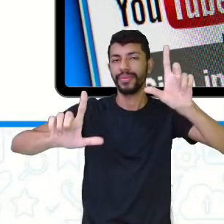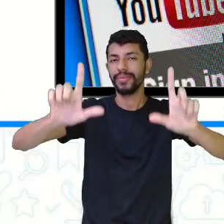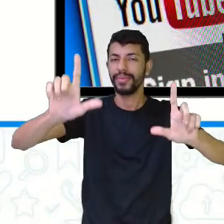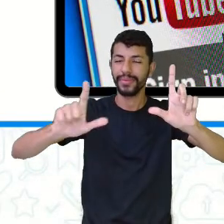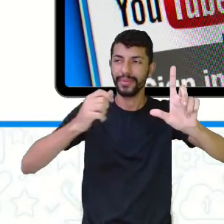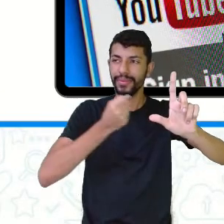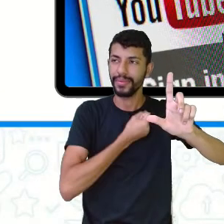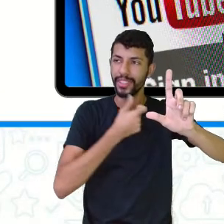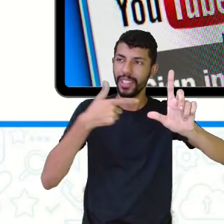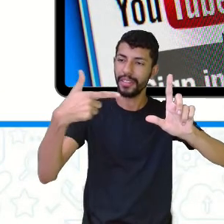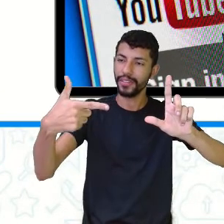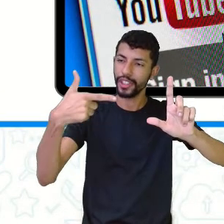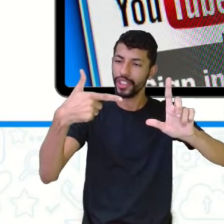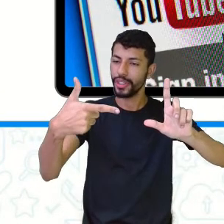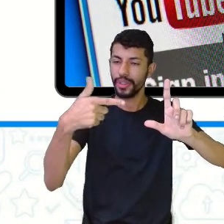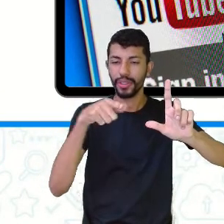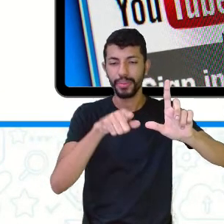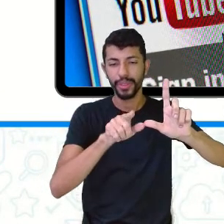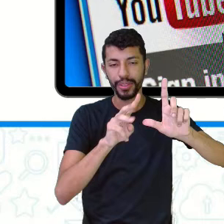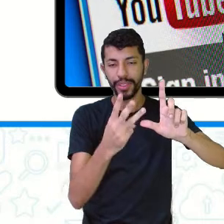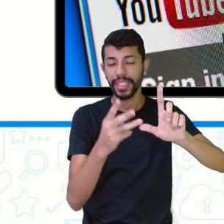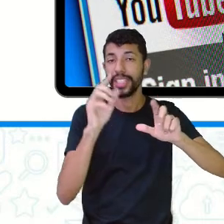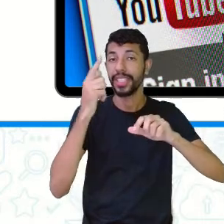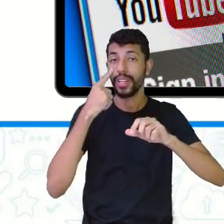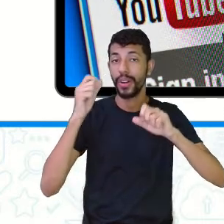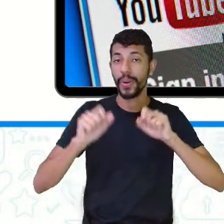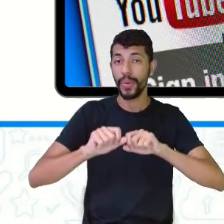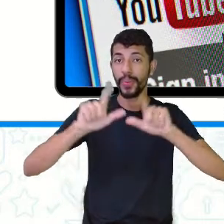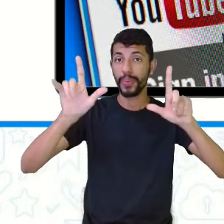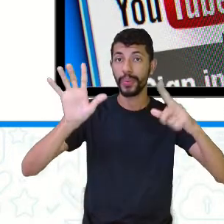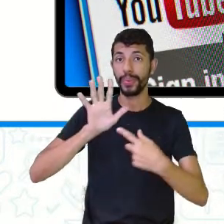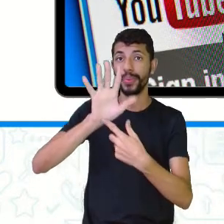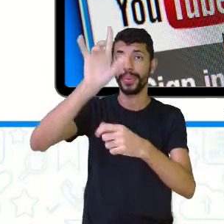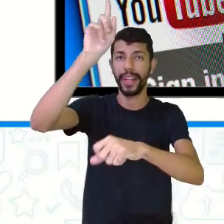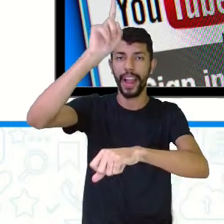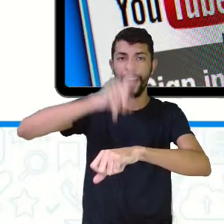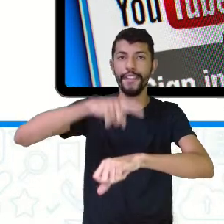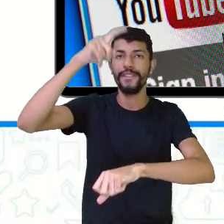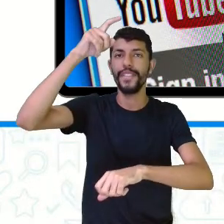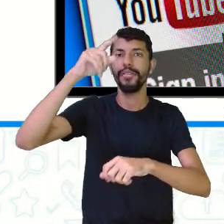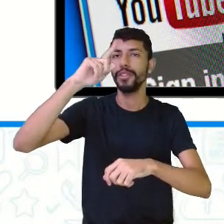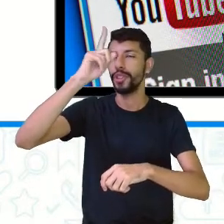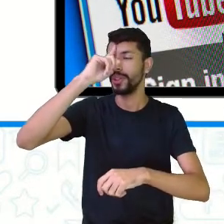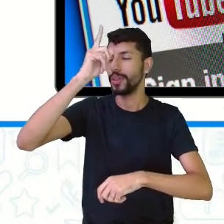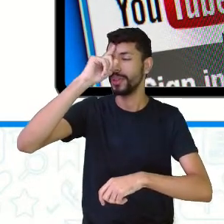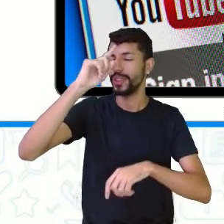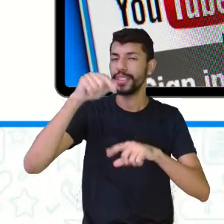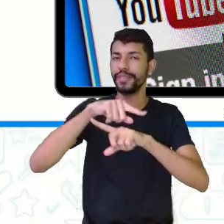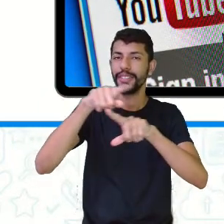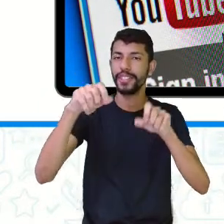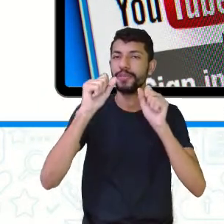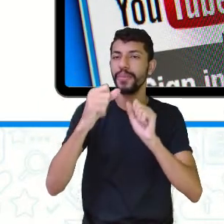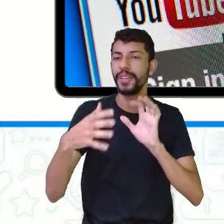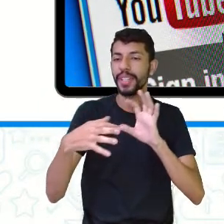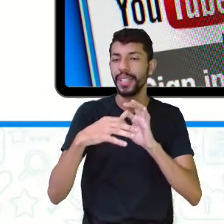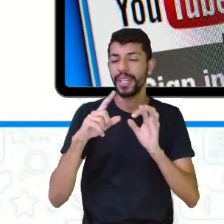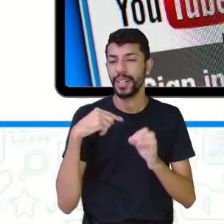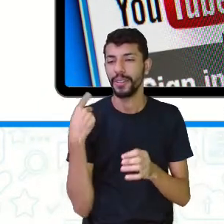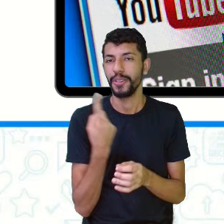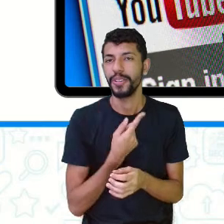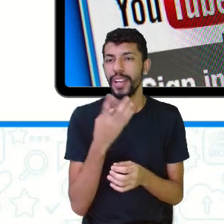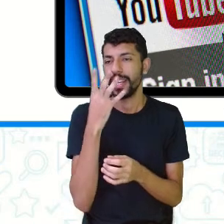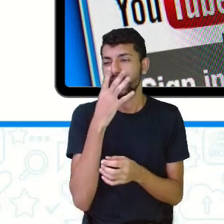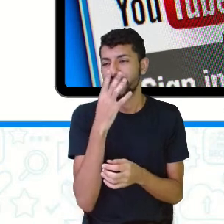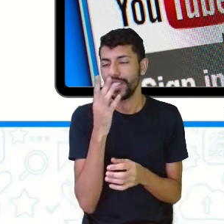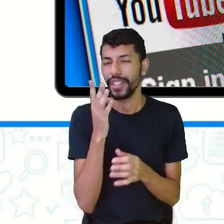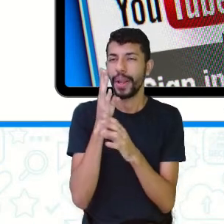22.3. Essas aulas elas são transmitidas ao vivo todos os dias. Então, todos os dias vocês podem estar aqui com a gente assistindo,